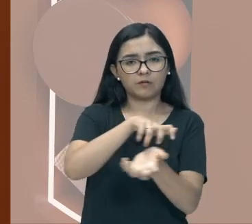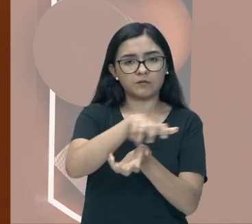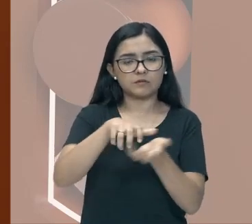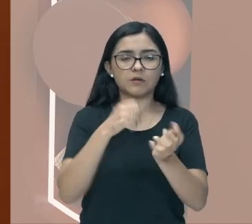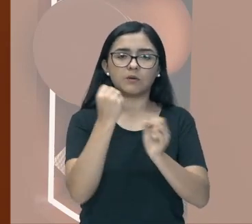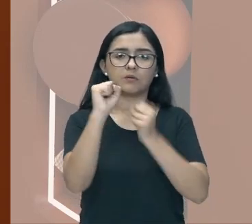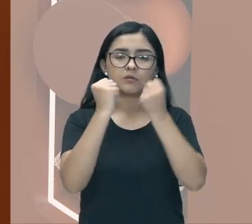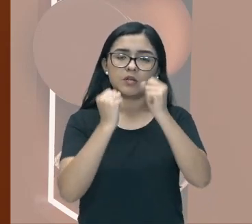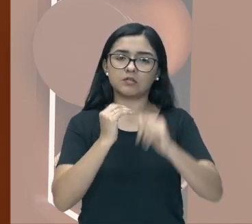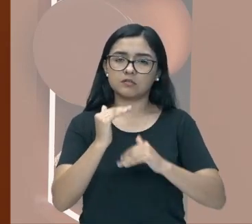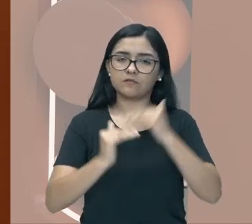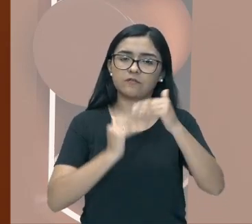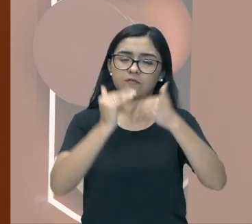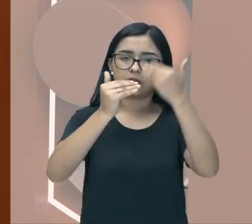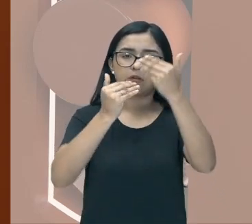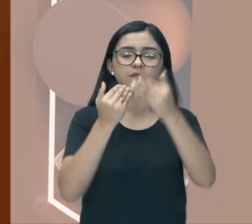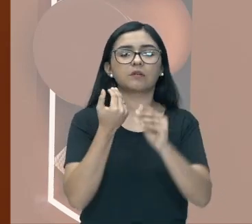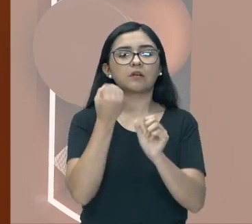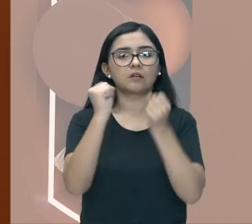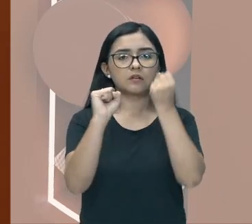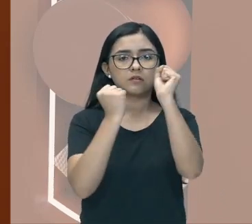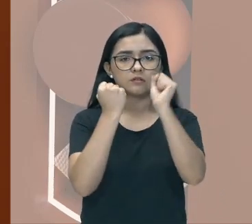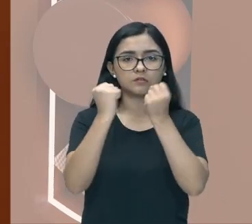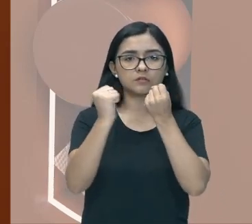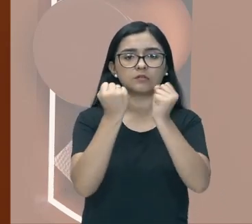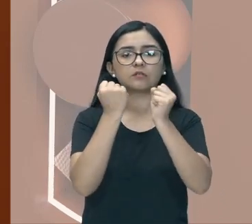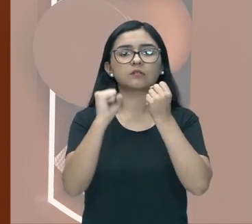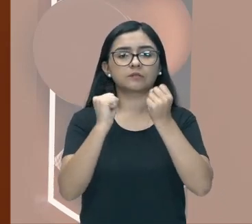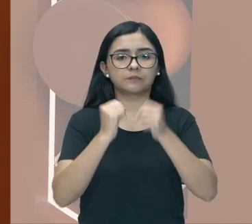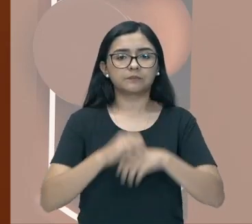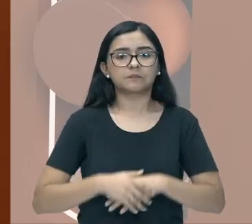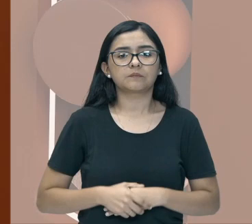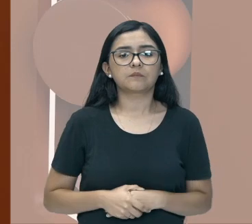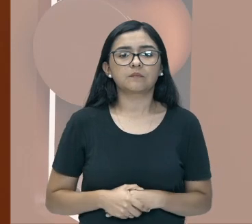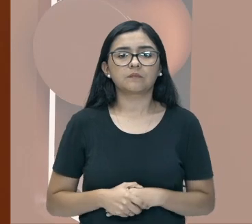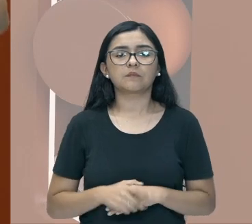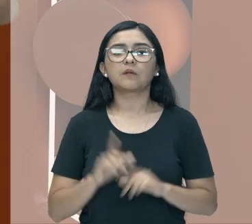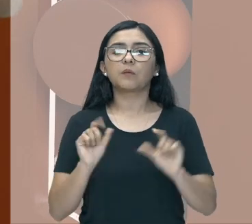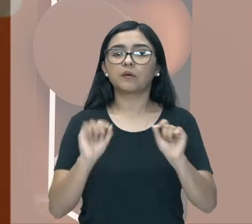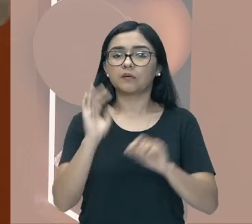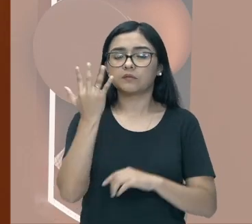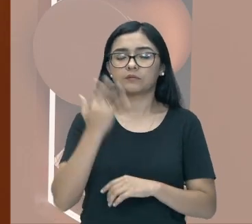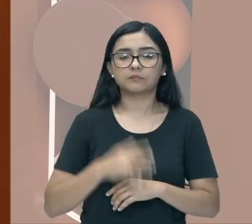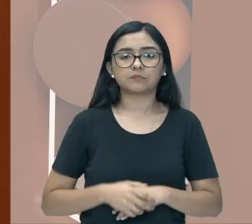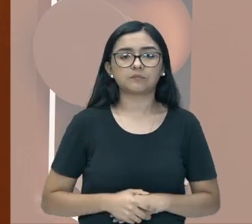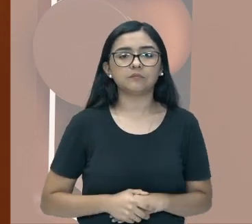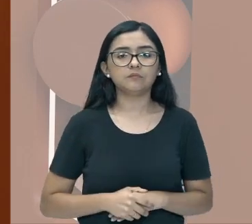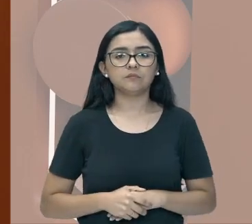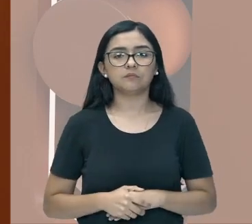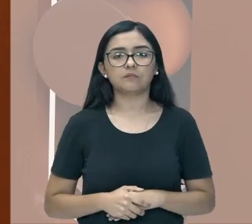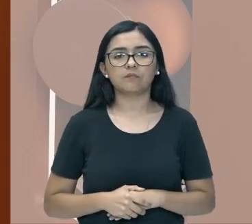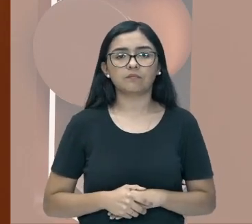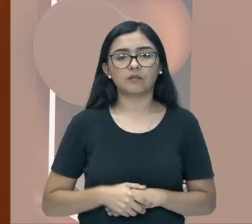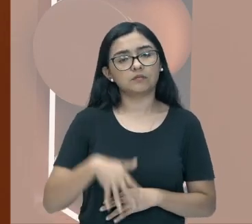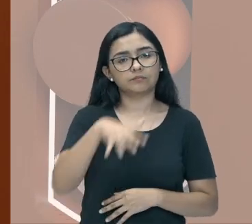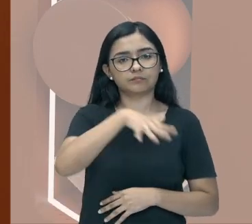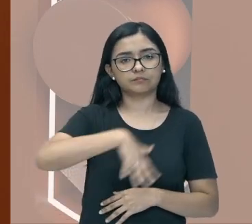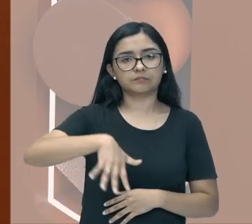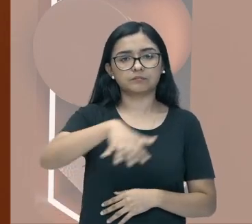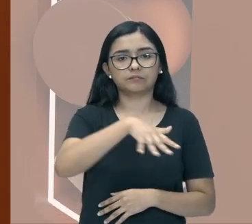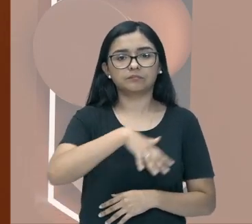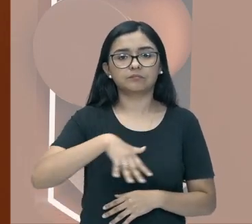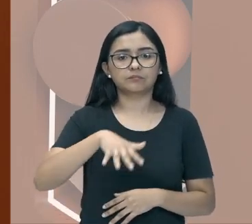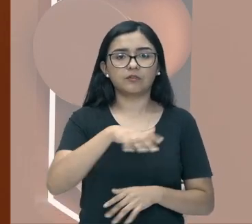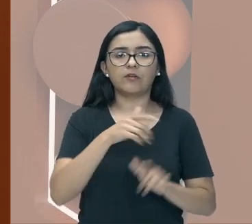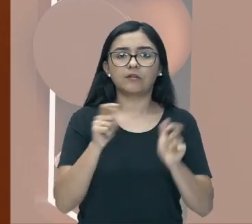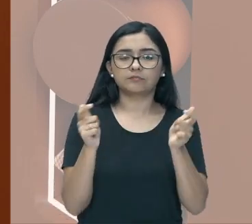indústria, e aí muita gente, a questão do cercamento, muita gente vai para a cidade, e o que acontece? A cidade vai inchar de